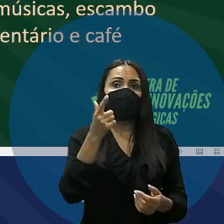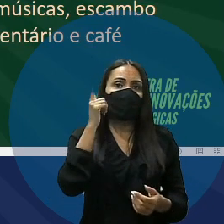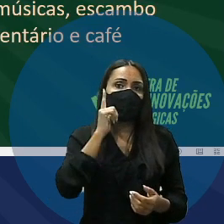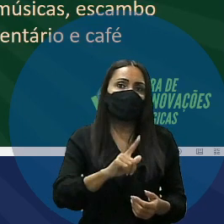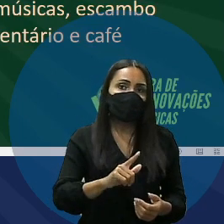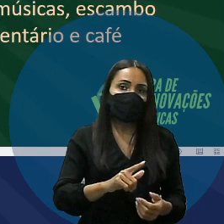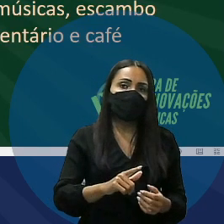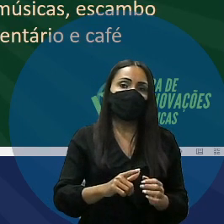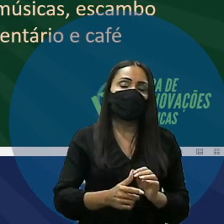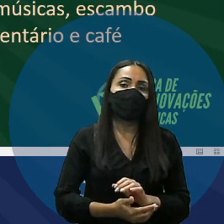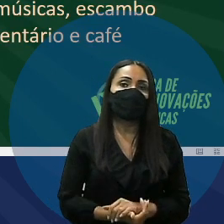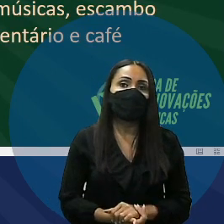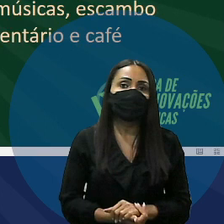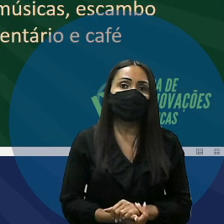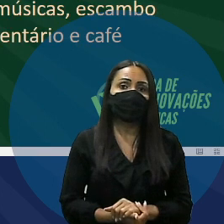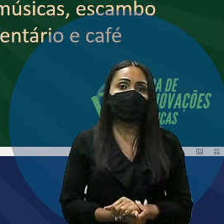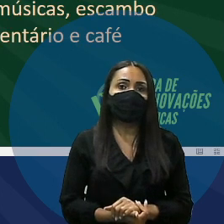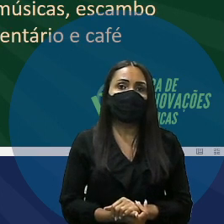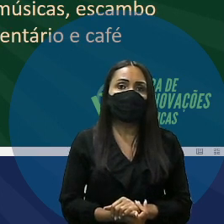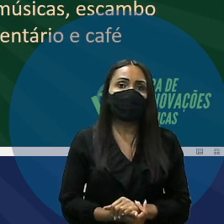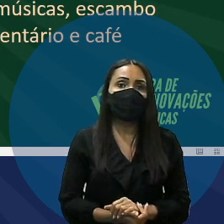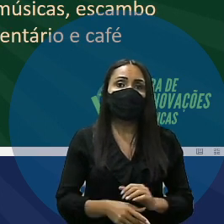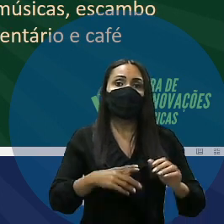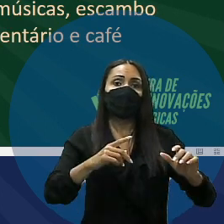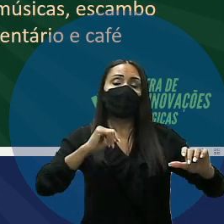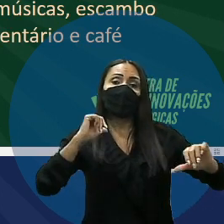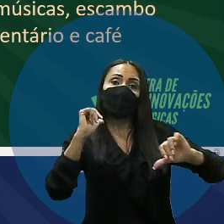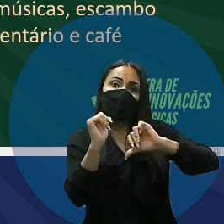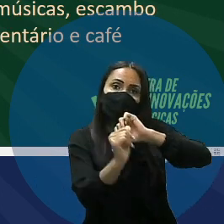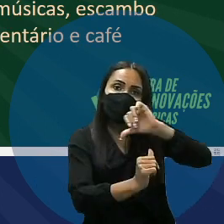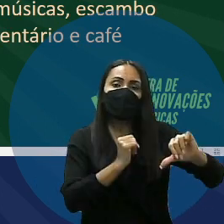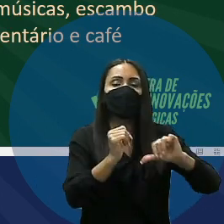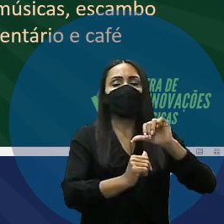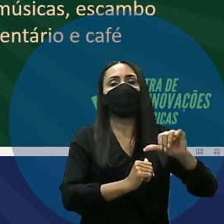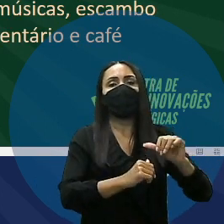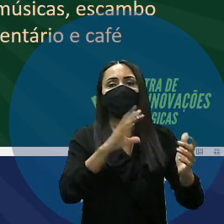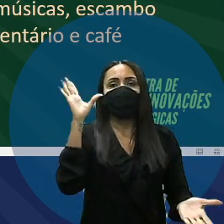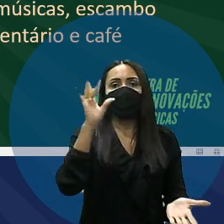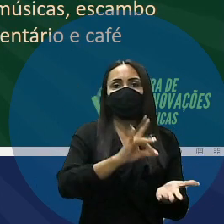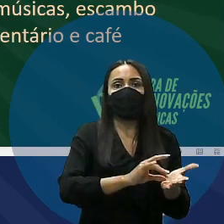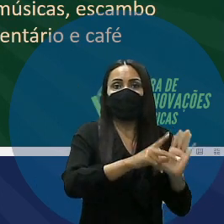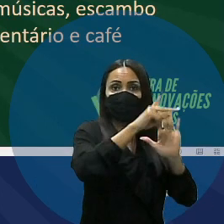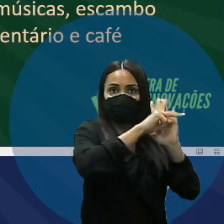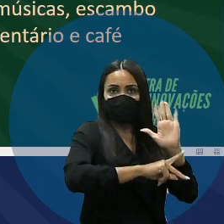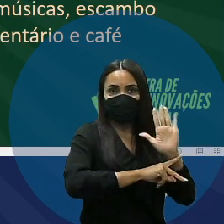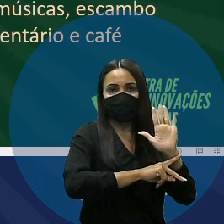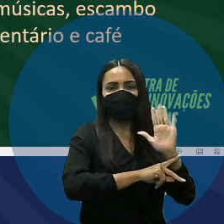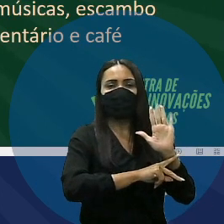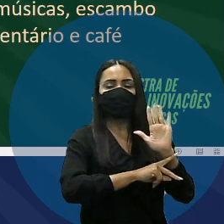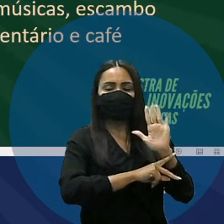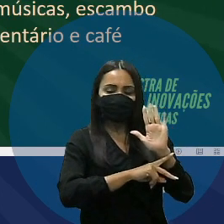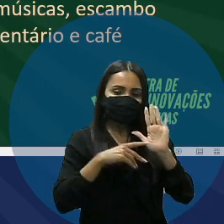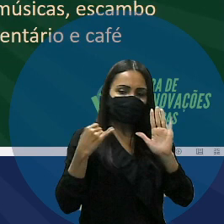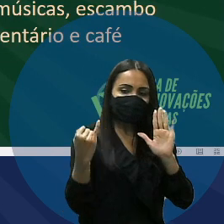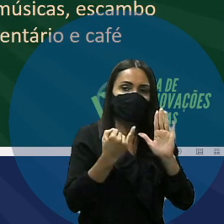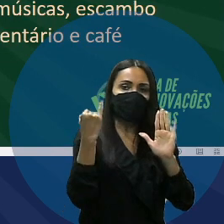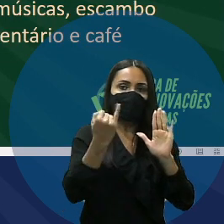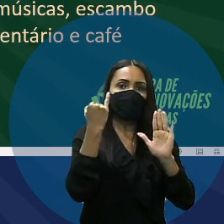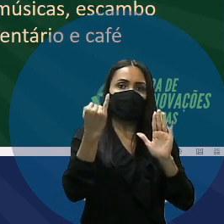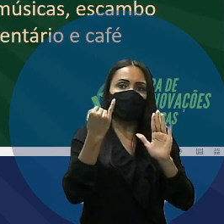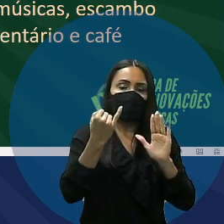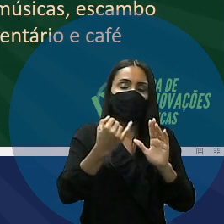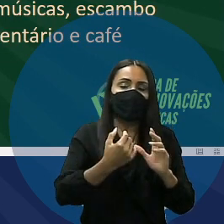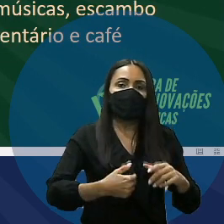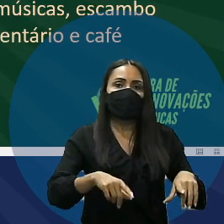foi o ano que a gente conseguiu transformar isso realmente num projeto gigante. E assim a gente teve também